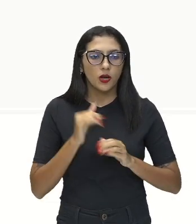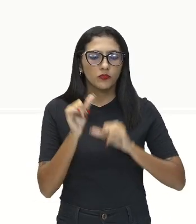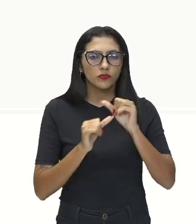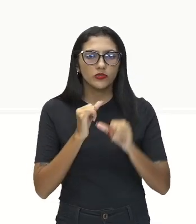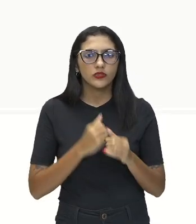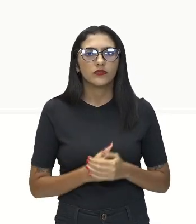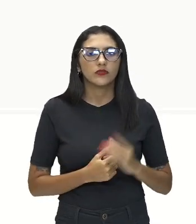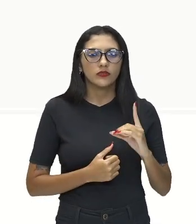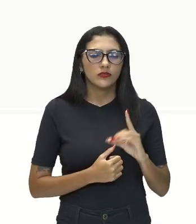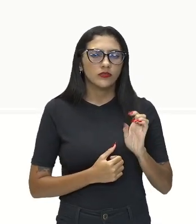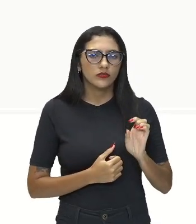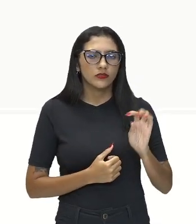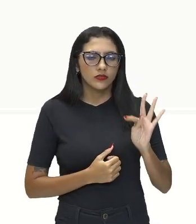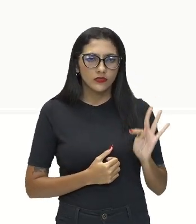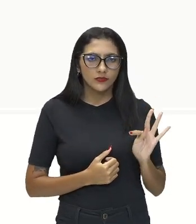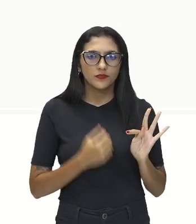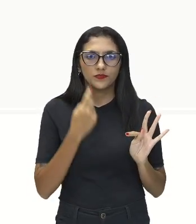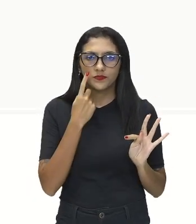Diagonal principal